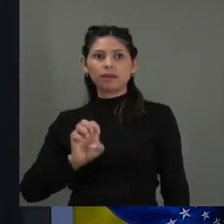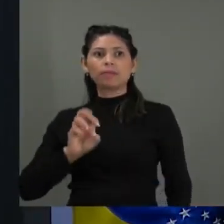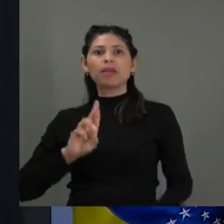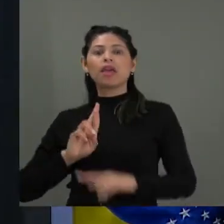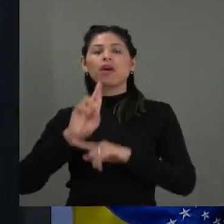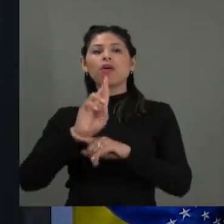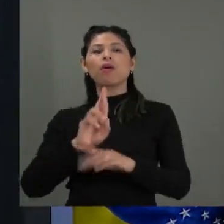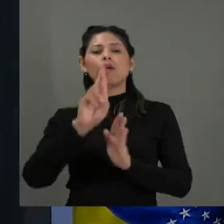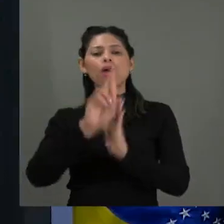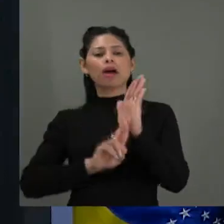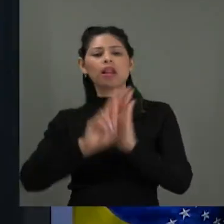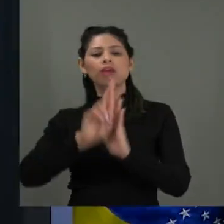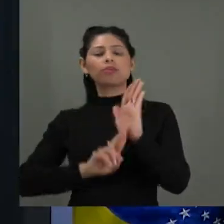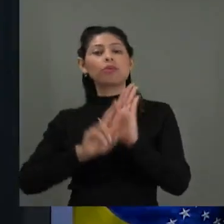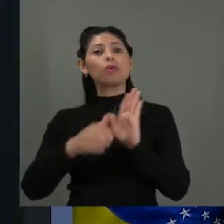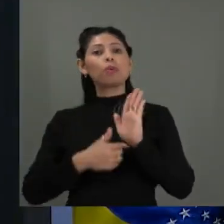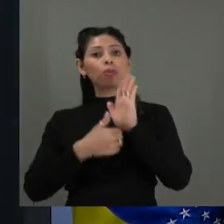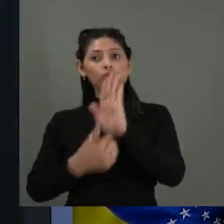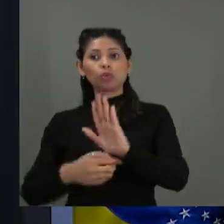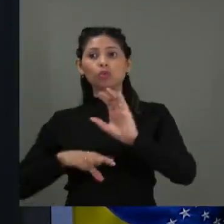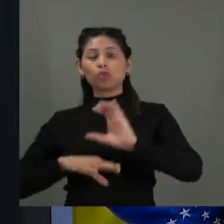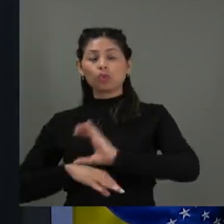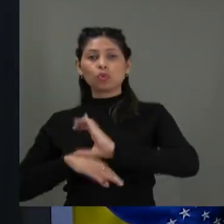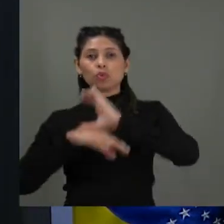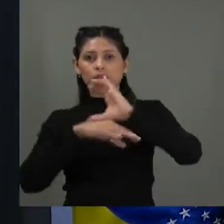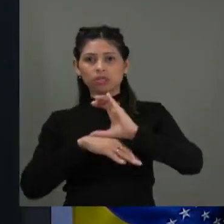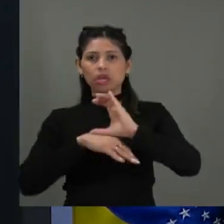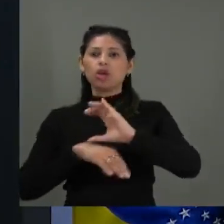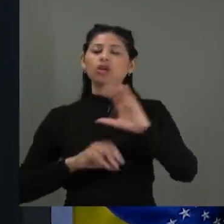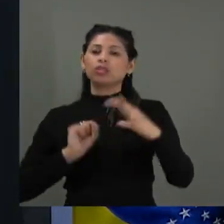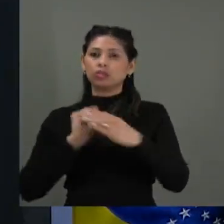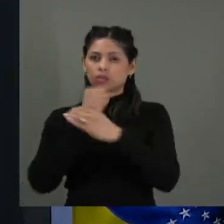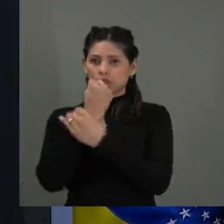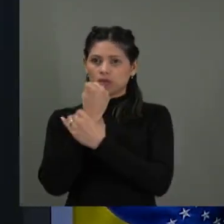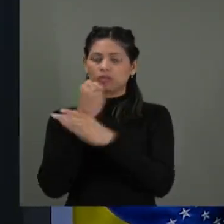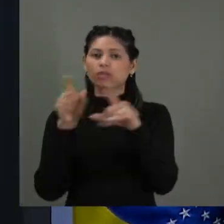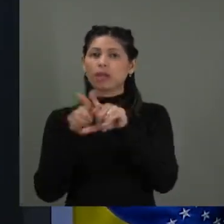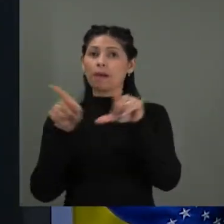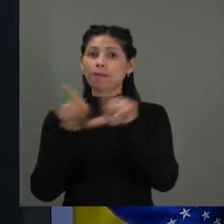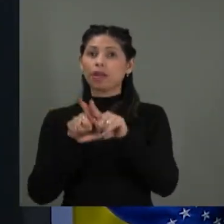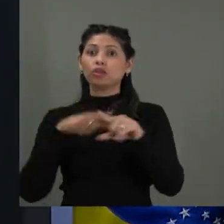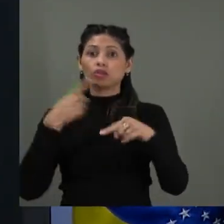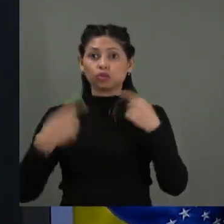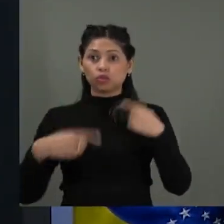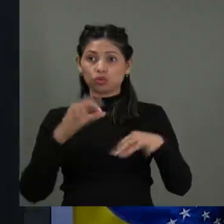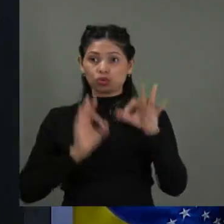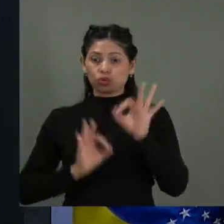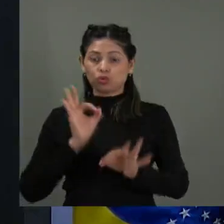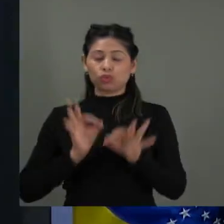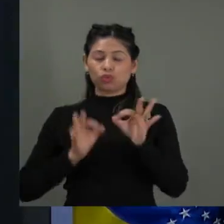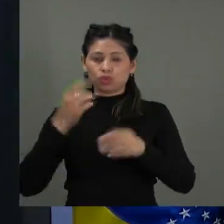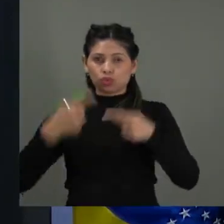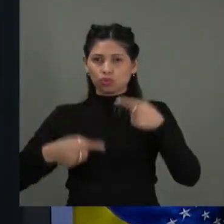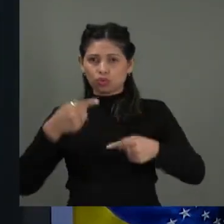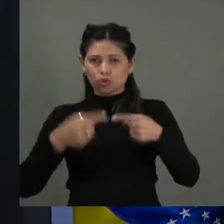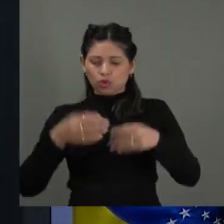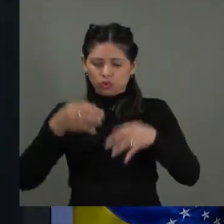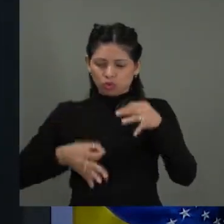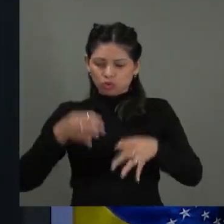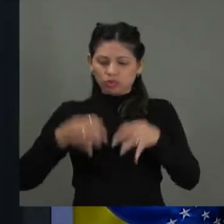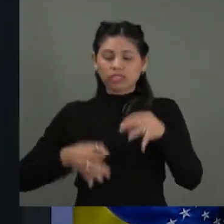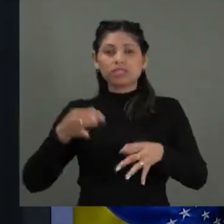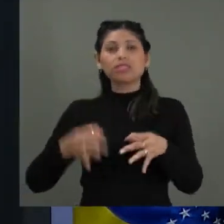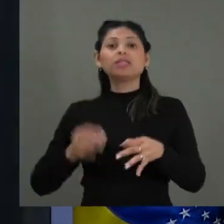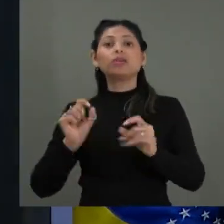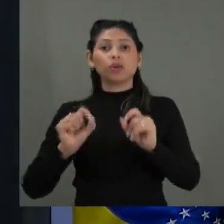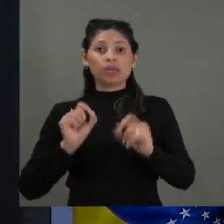Conselho Cidadão para a Segurança Pública e Justiça Penal, onde são relacionados as 50 cidades mais violentas